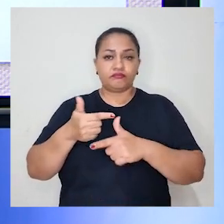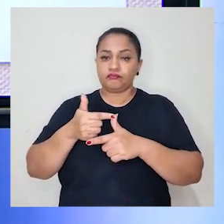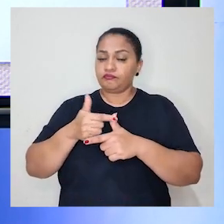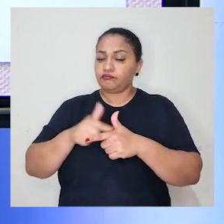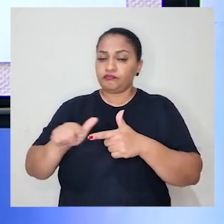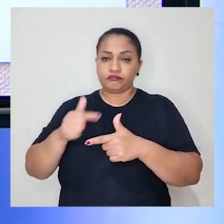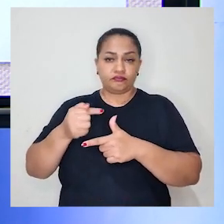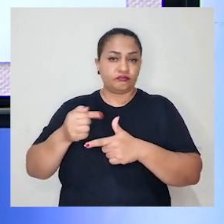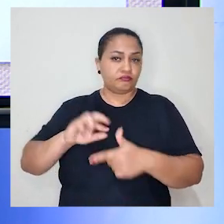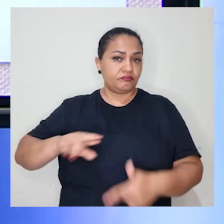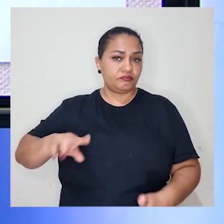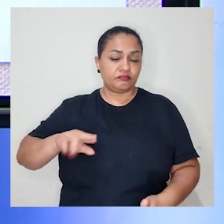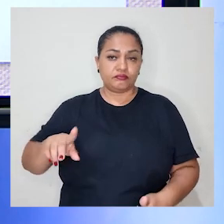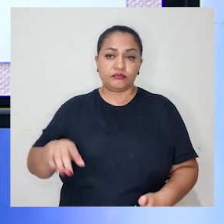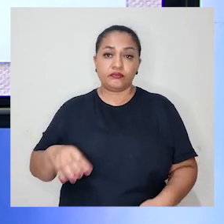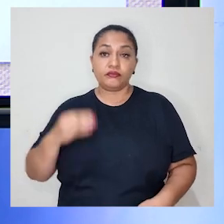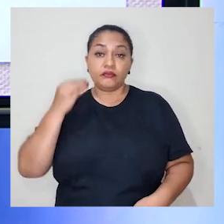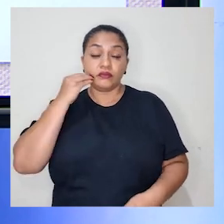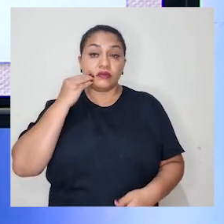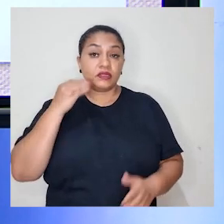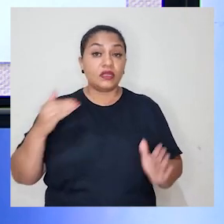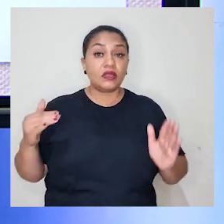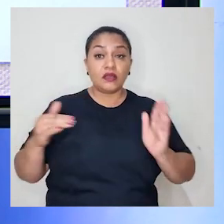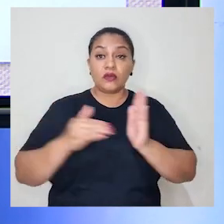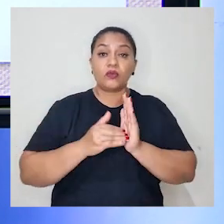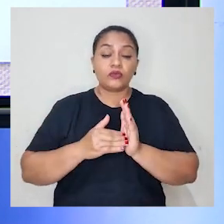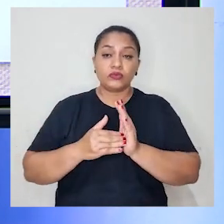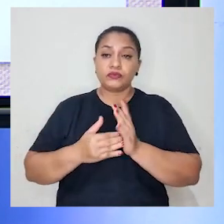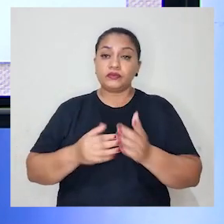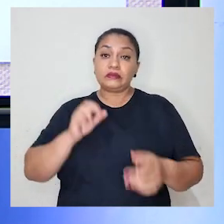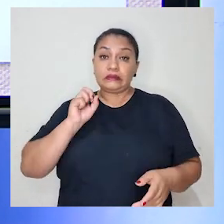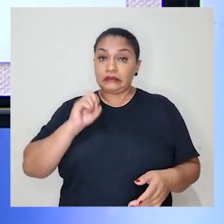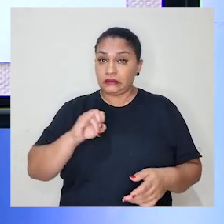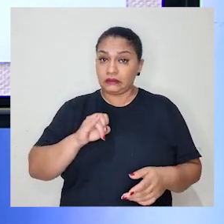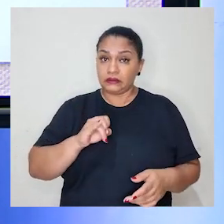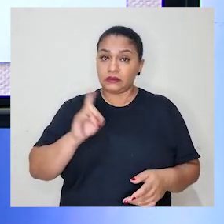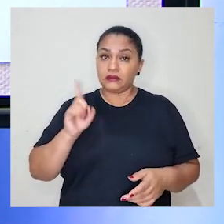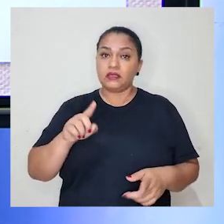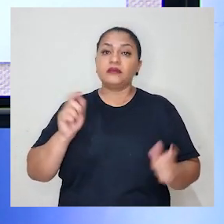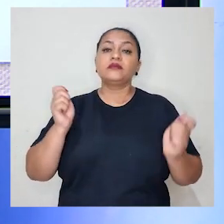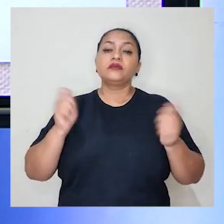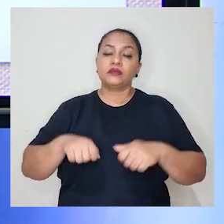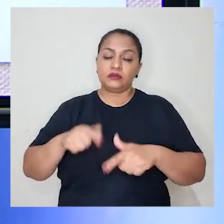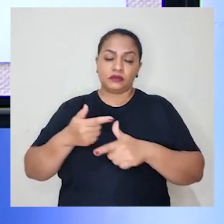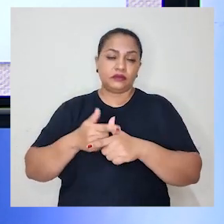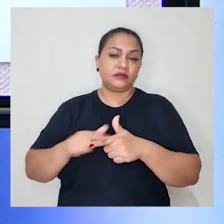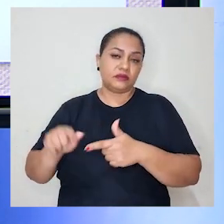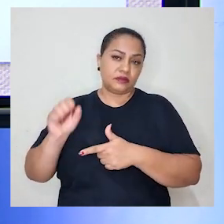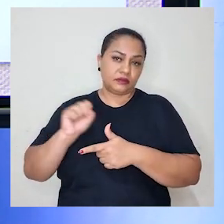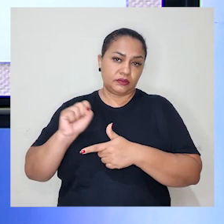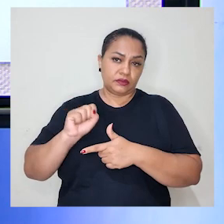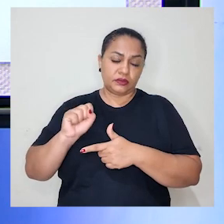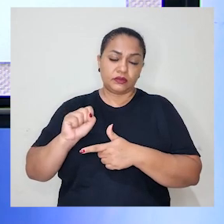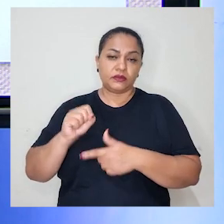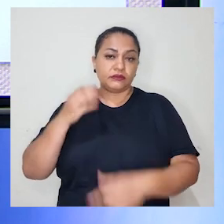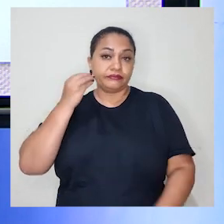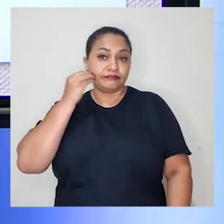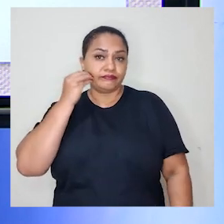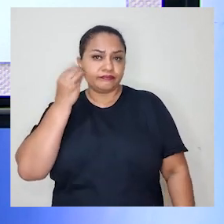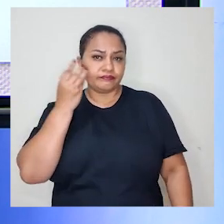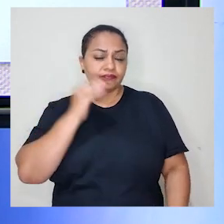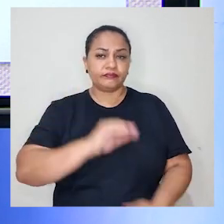7. Vamos testar a última alternativa. Vamos testar se ele é divisível por 8. Então, vamos